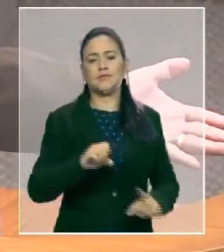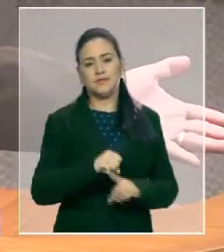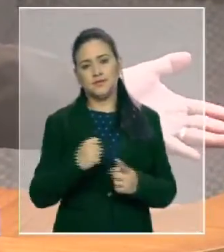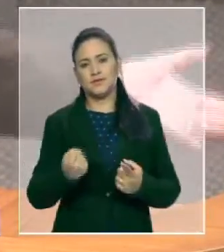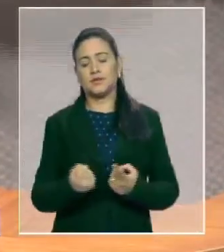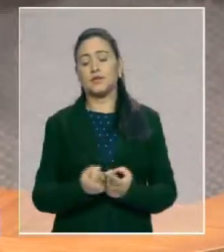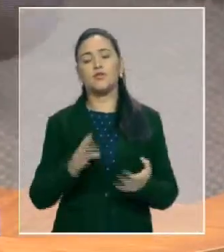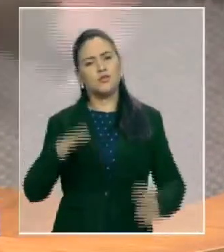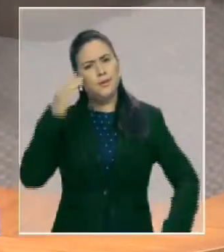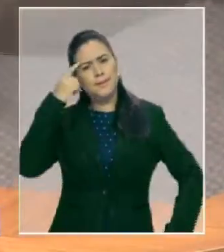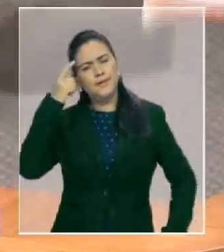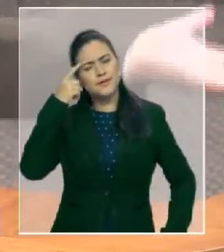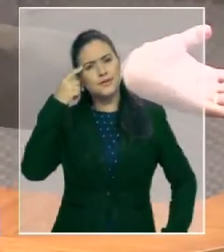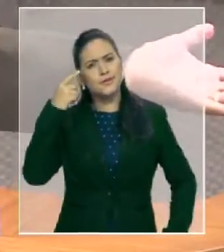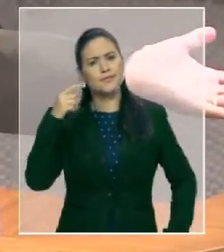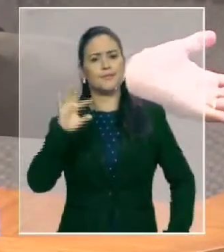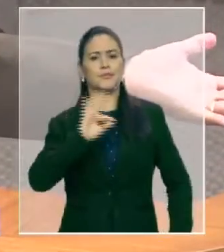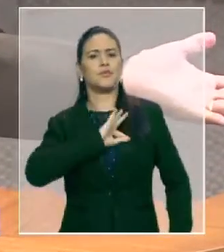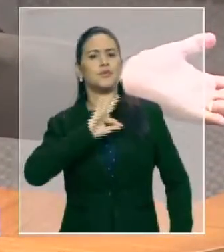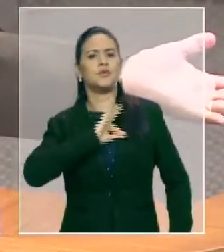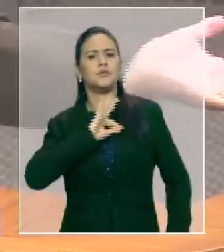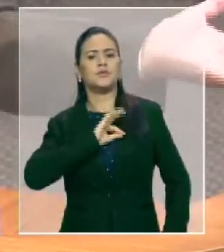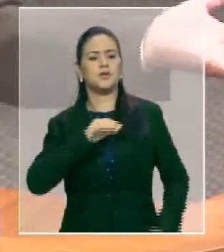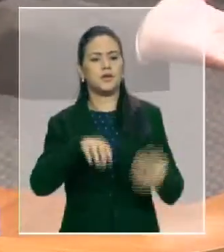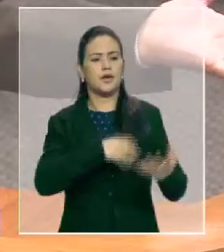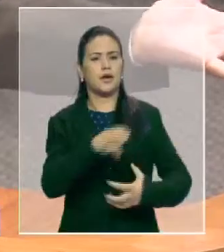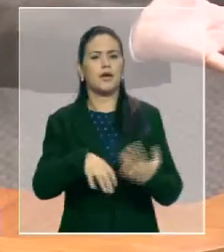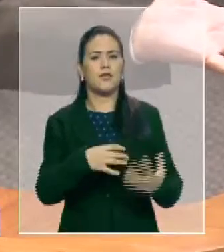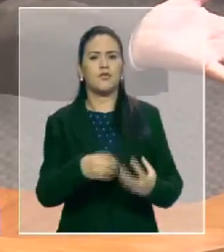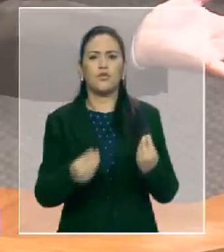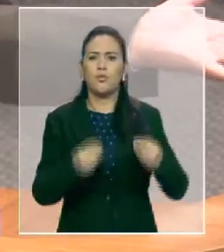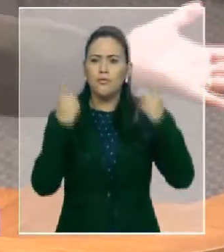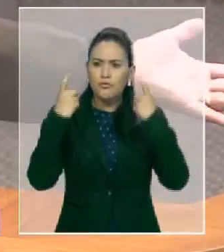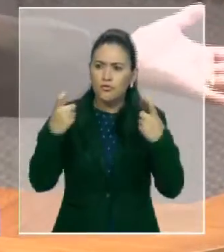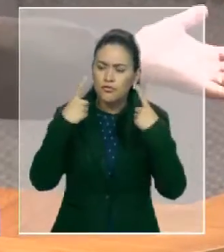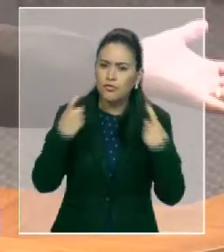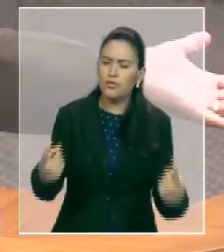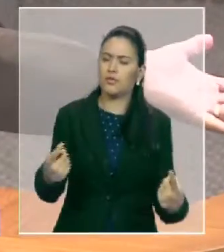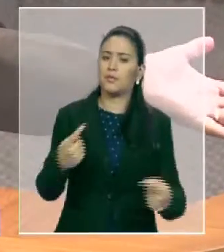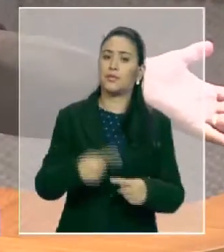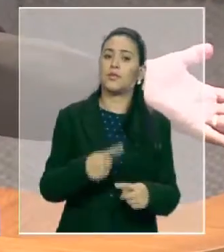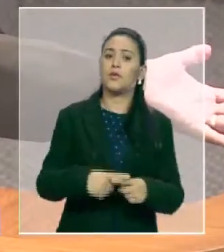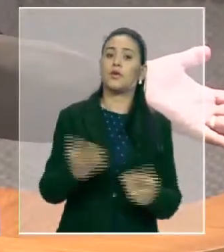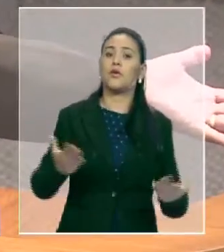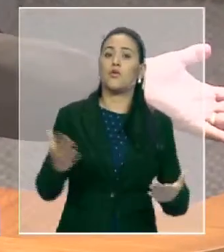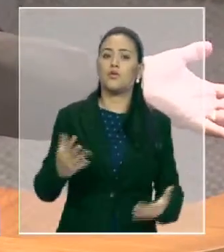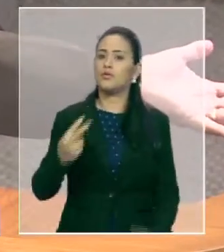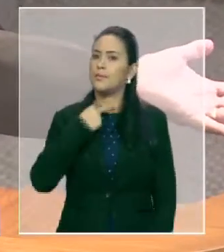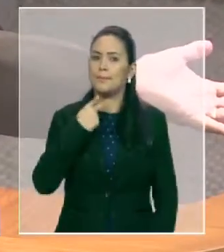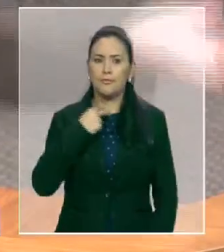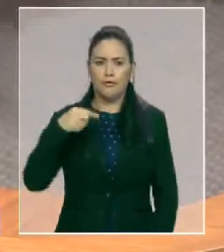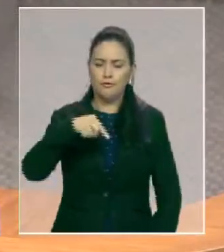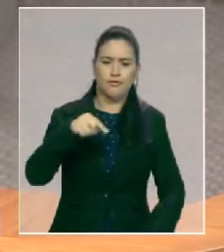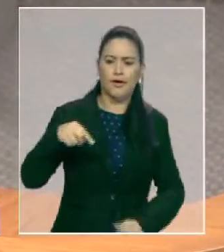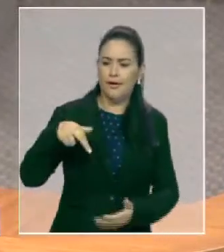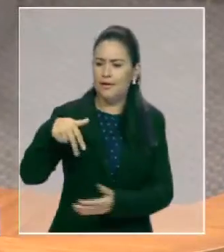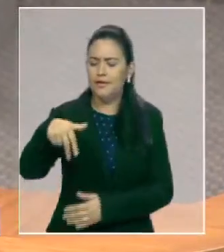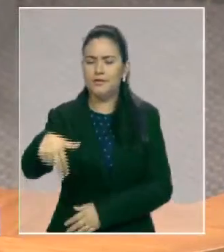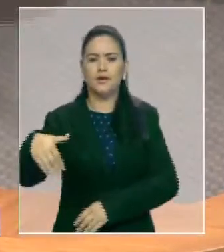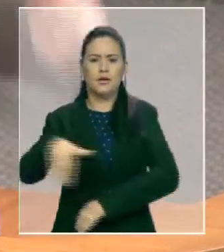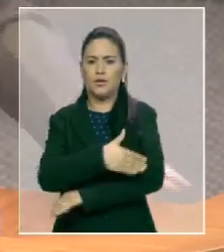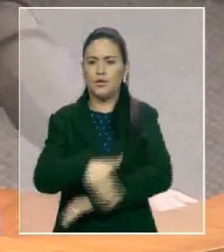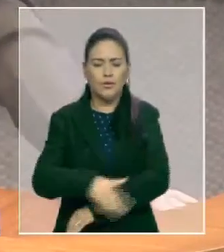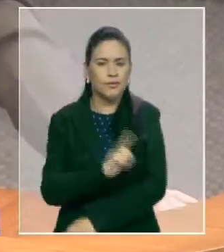entrar em greve, a situação do crime que está? Que hoje a gente não pode botar a cabeça de fora, é uma realidade. E chegou no